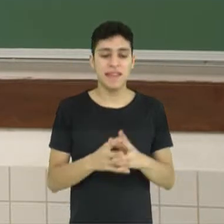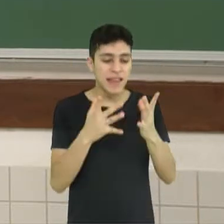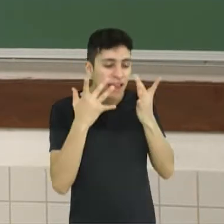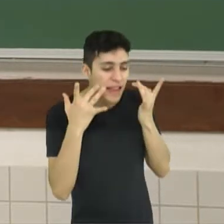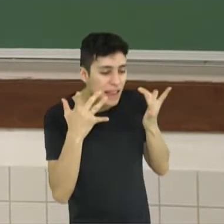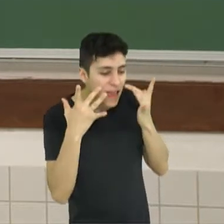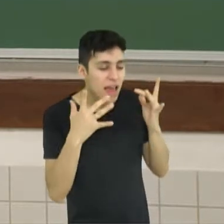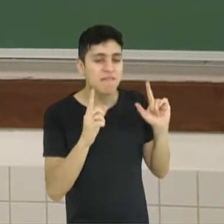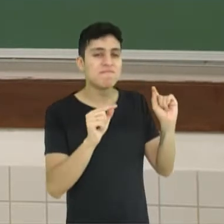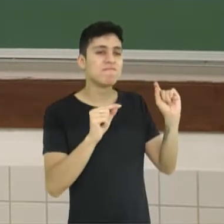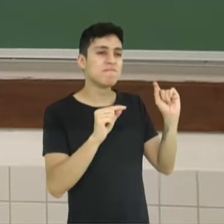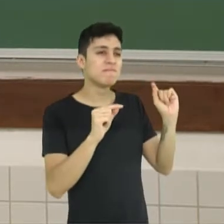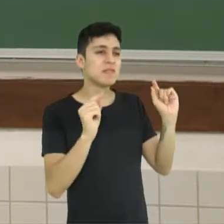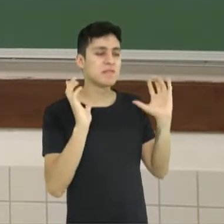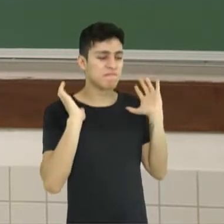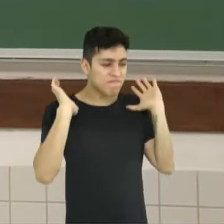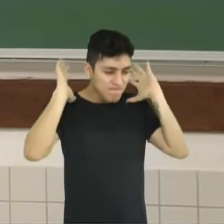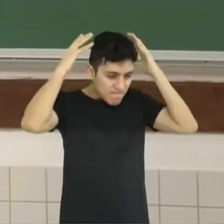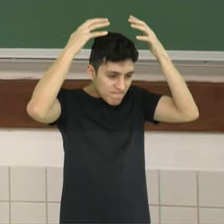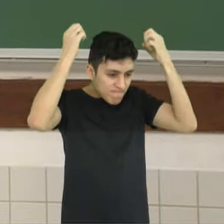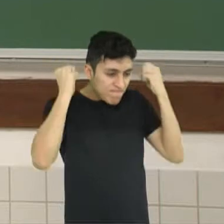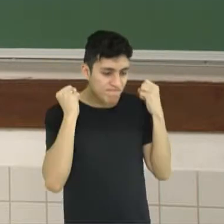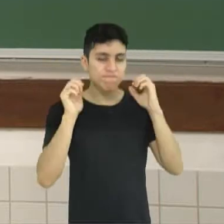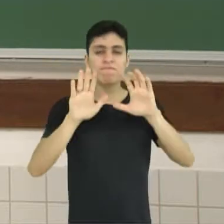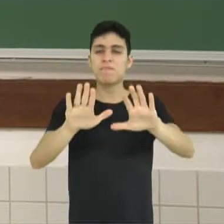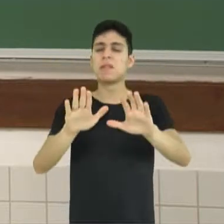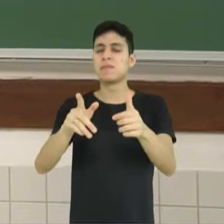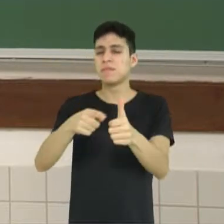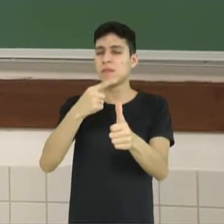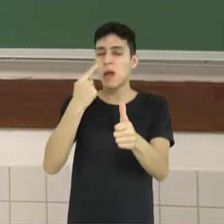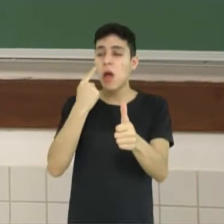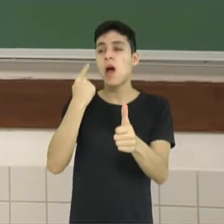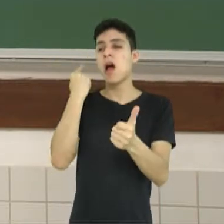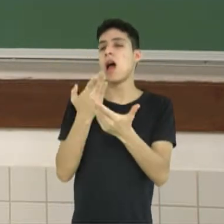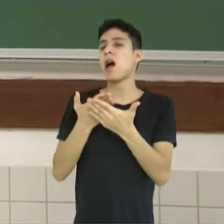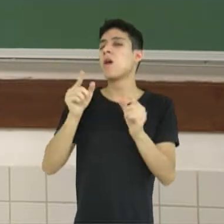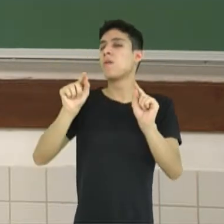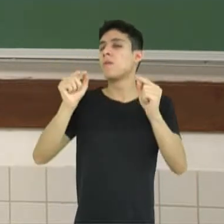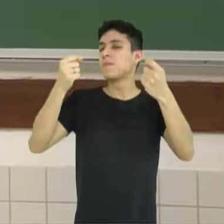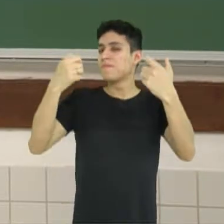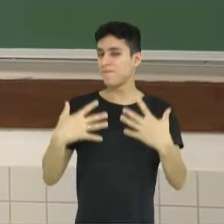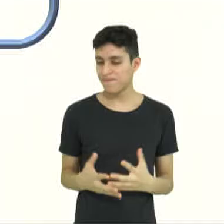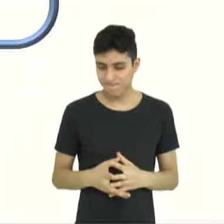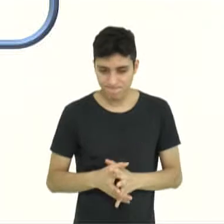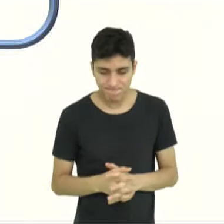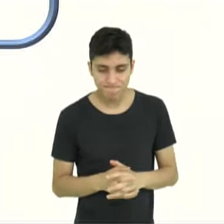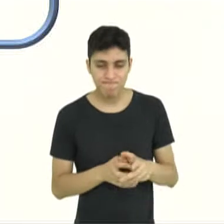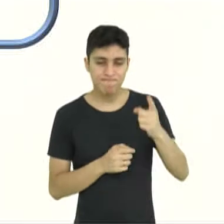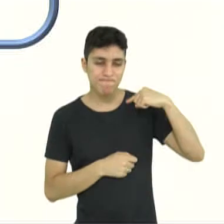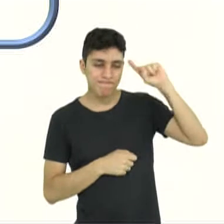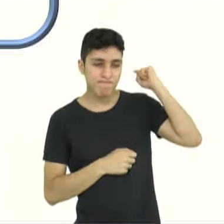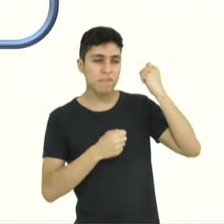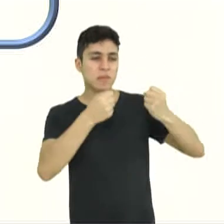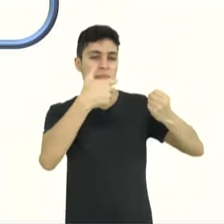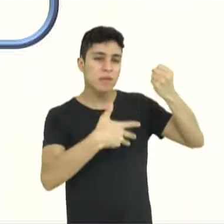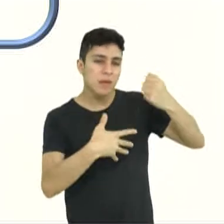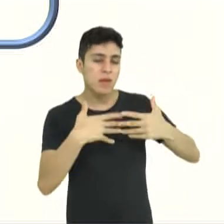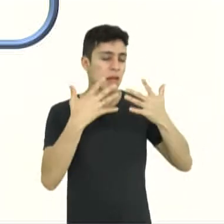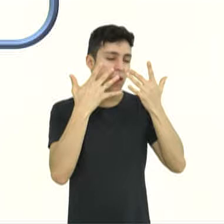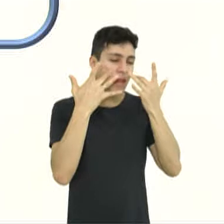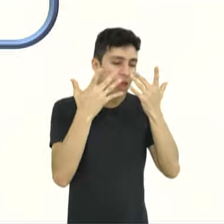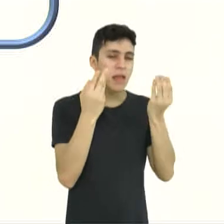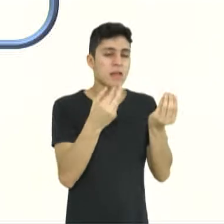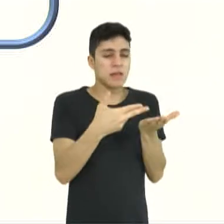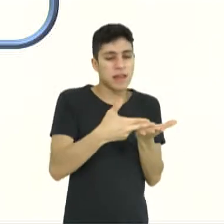formas animadas. Mas primeiro vamos ver o que a gente viu na aula passada. A gente viu o teatro na aula passada, então a gente viu a história do teatro, o teatro